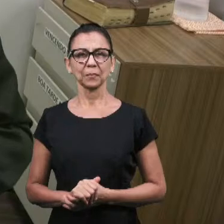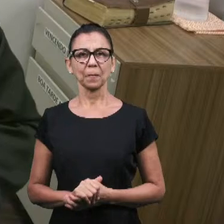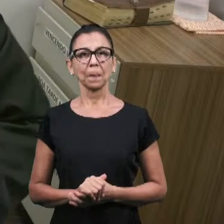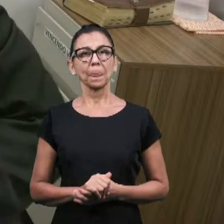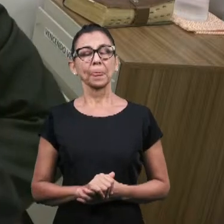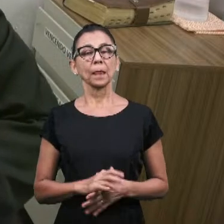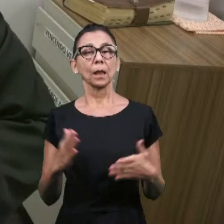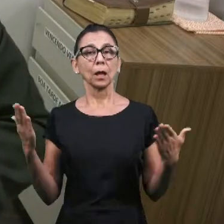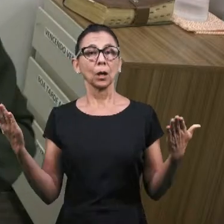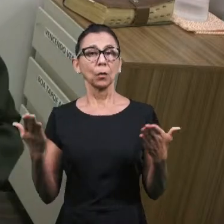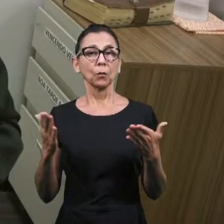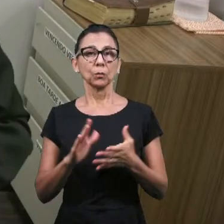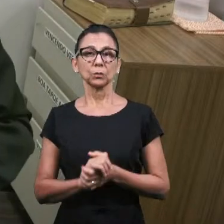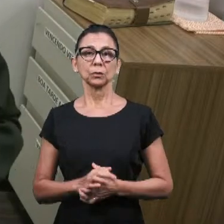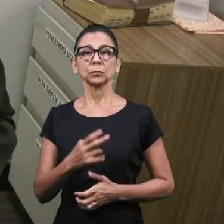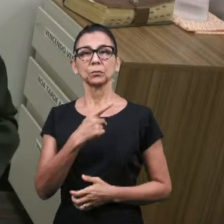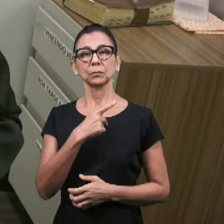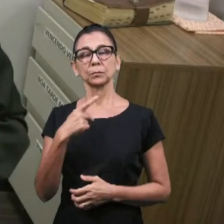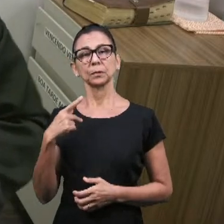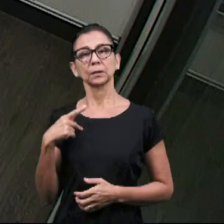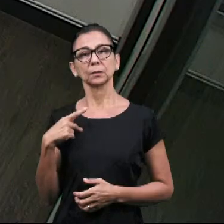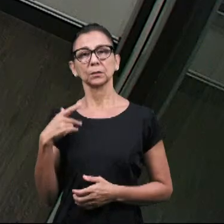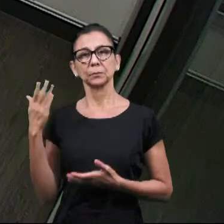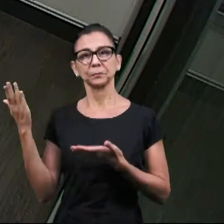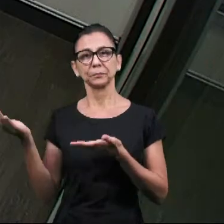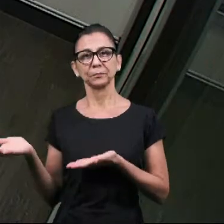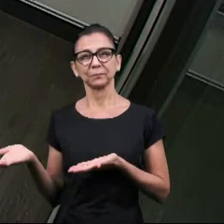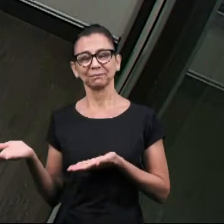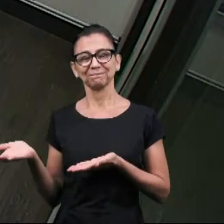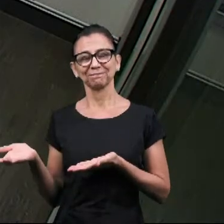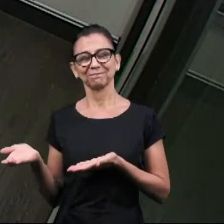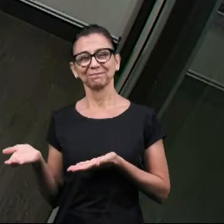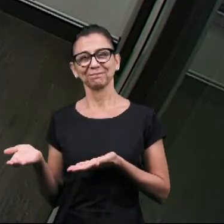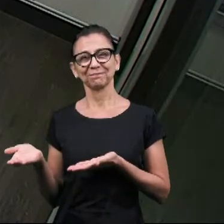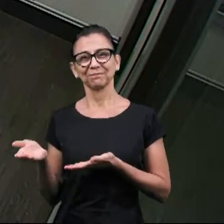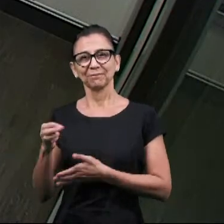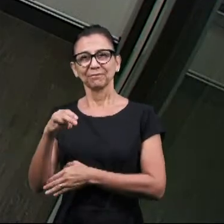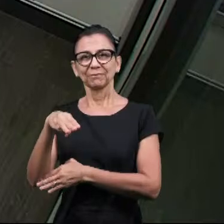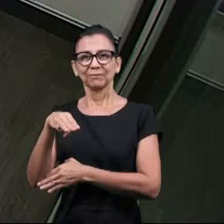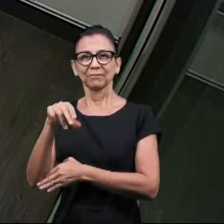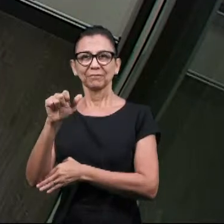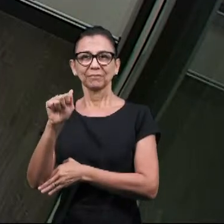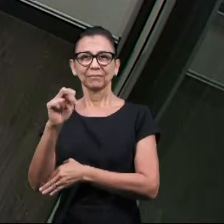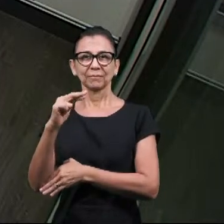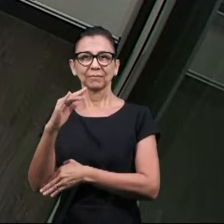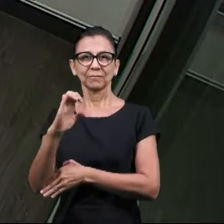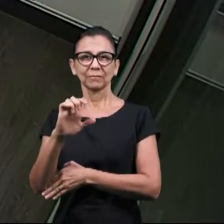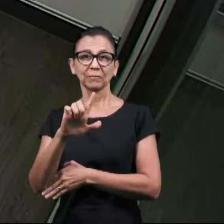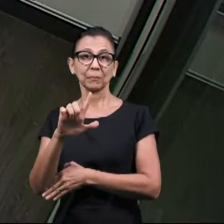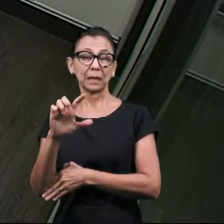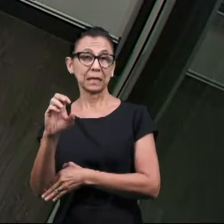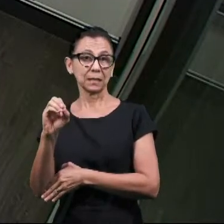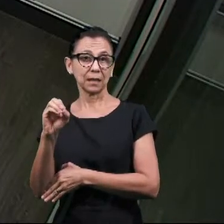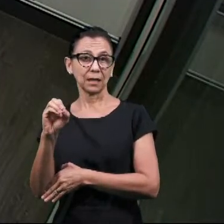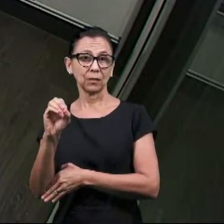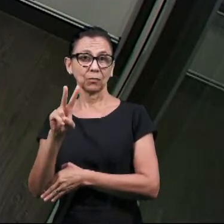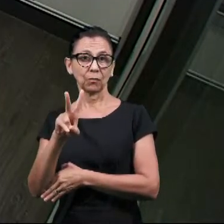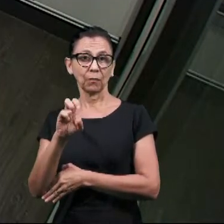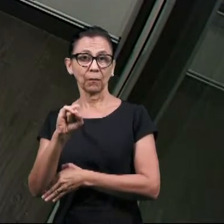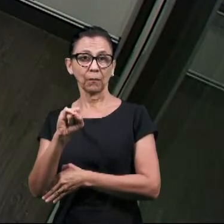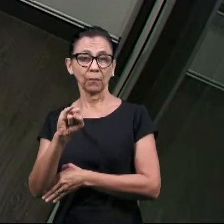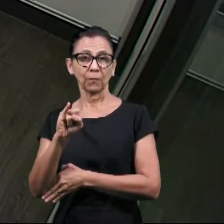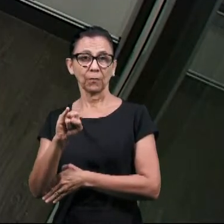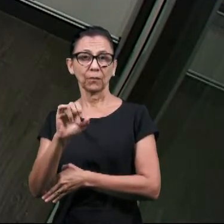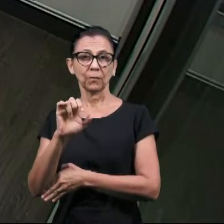mais uma vez com pregador esta noite nosso querido Pastor Marcelo Vilela a Igreja Cristã Maranata está